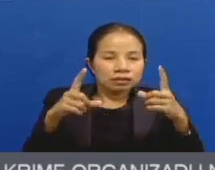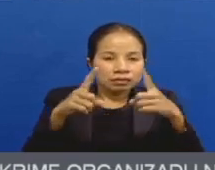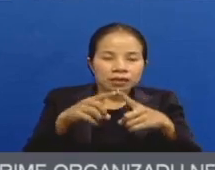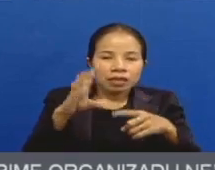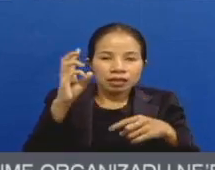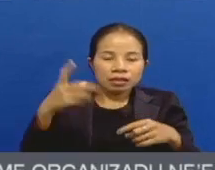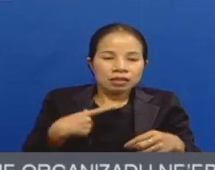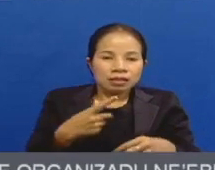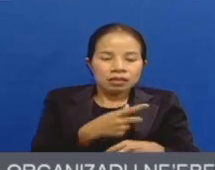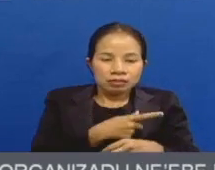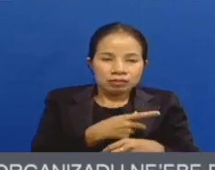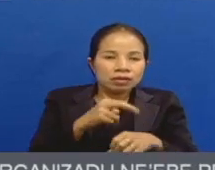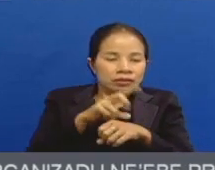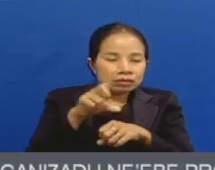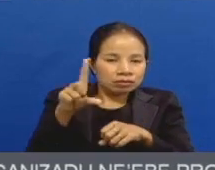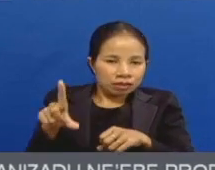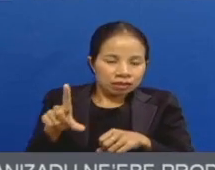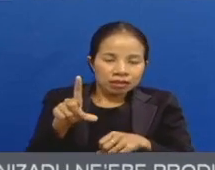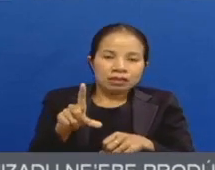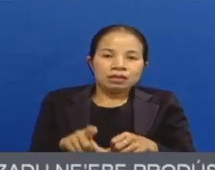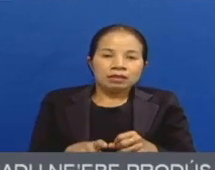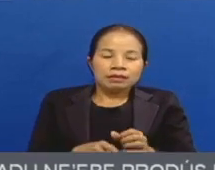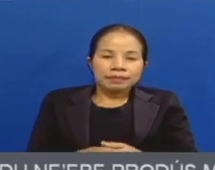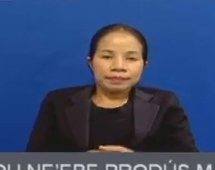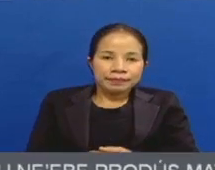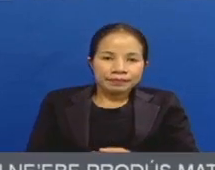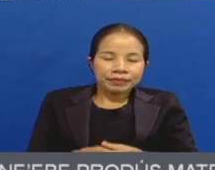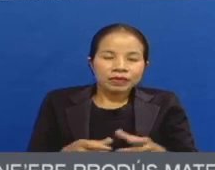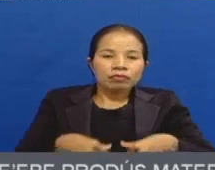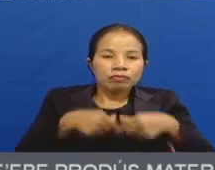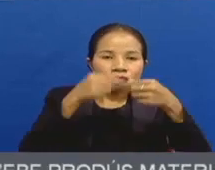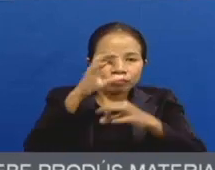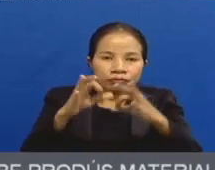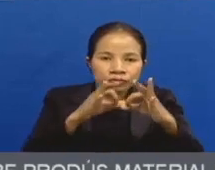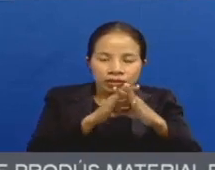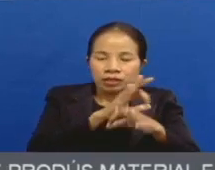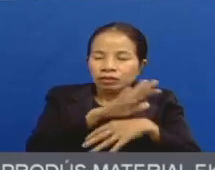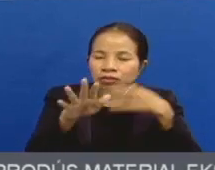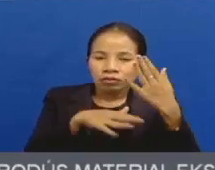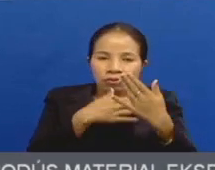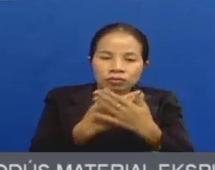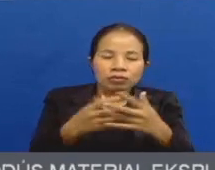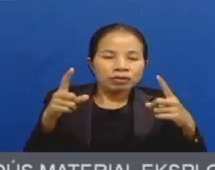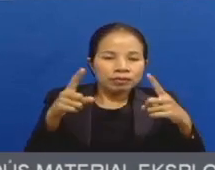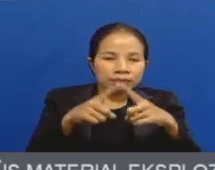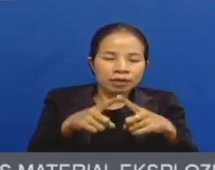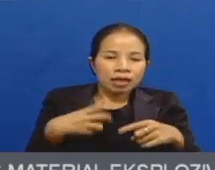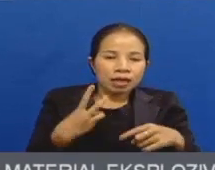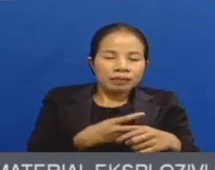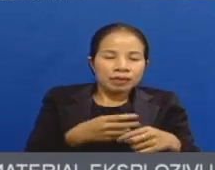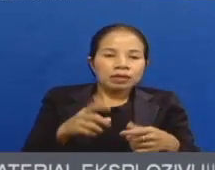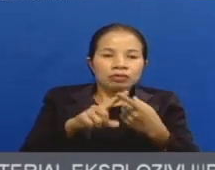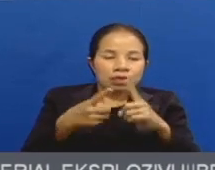sexta legislatura Parlamento Nasional Ninian nebe fo confiança tomak Bahia aminian